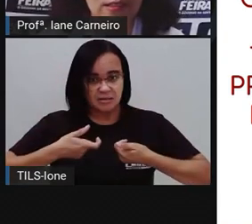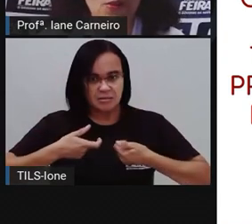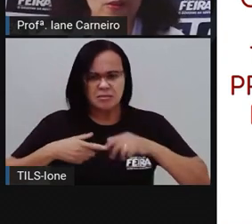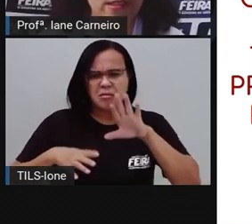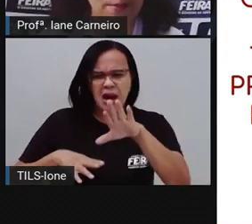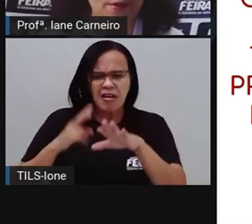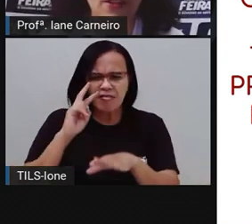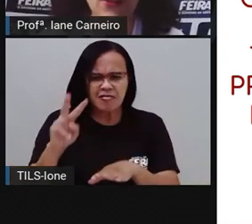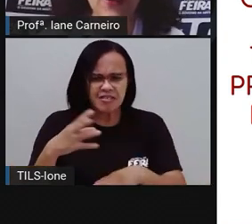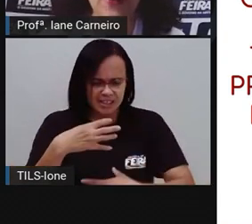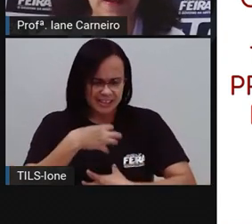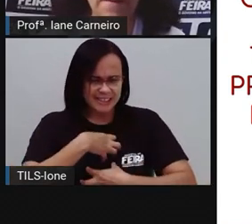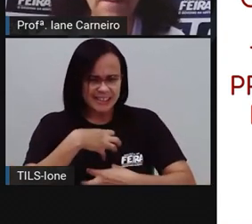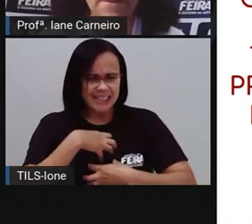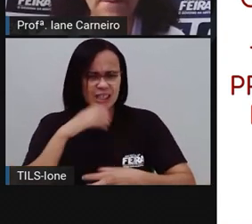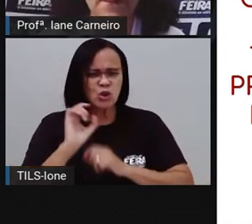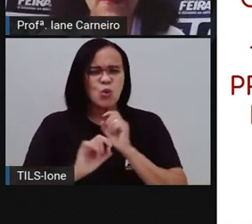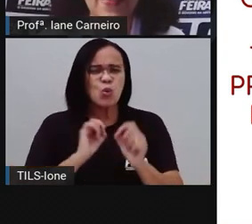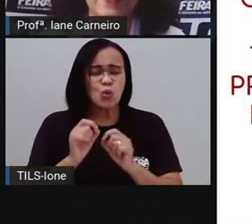Você sente essas coisas que a Pró falou?